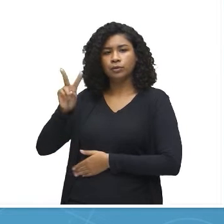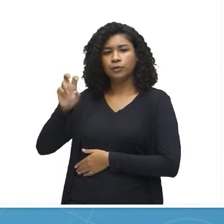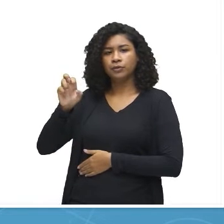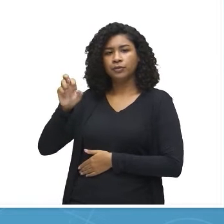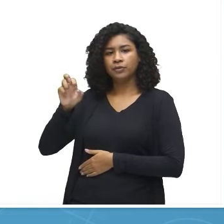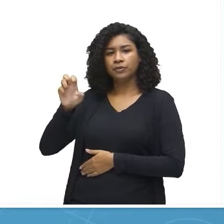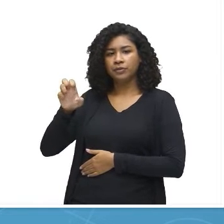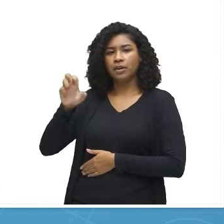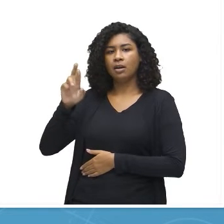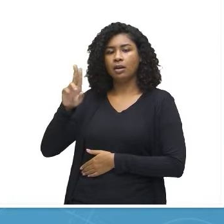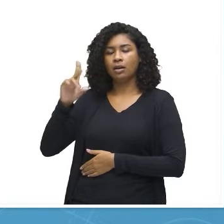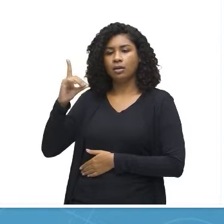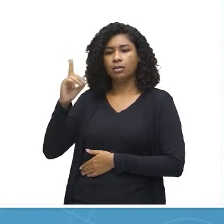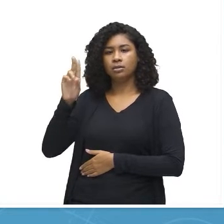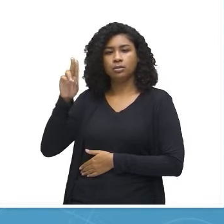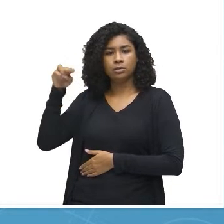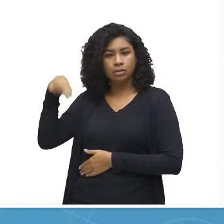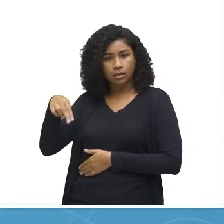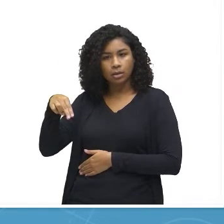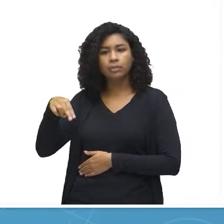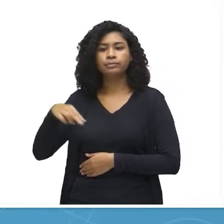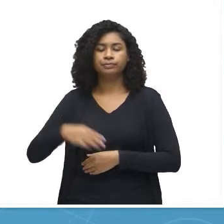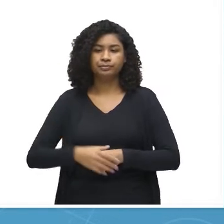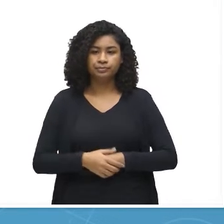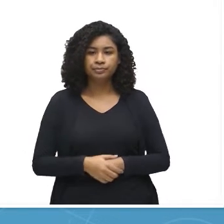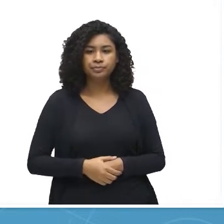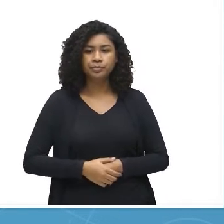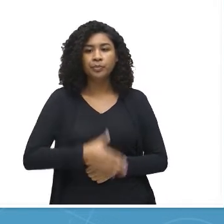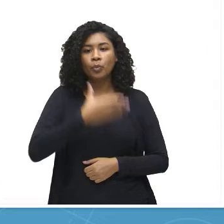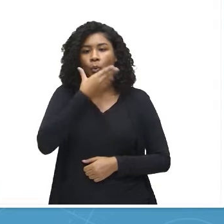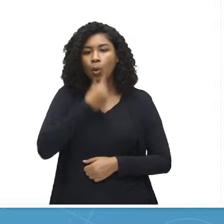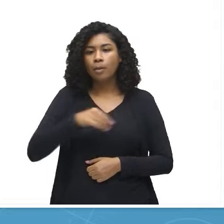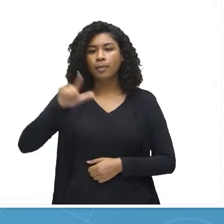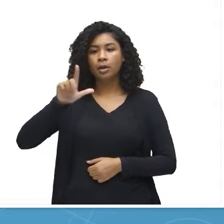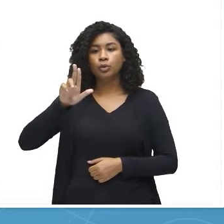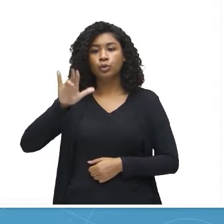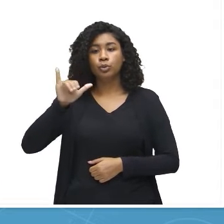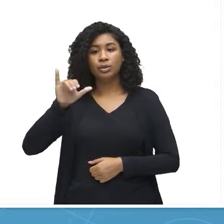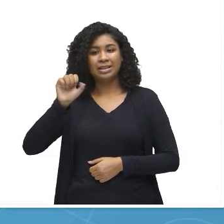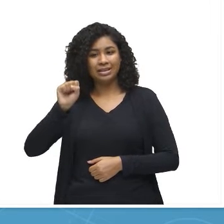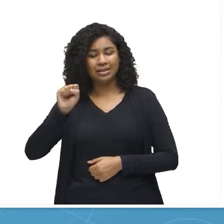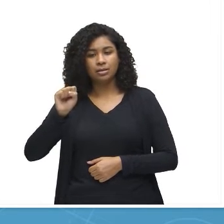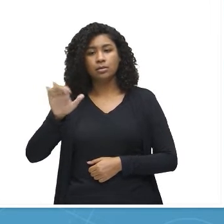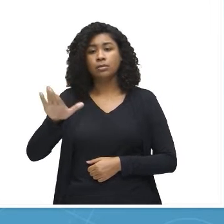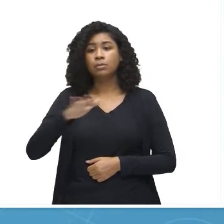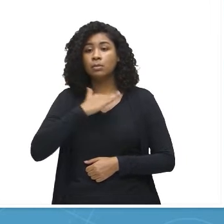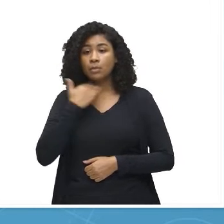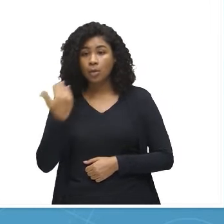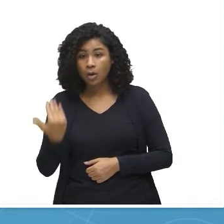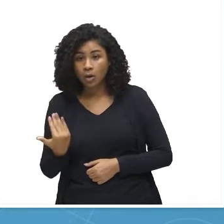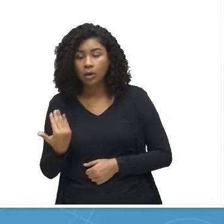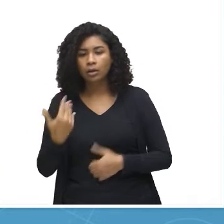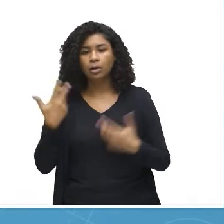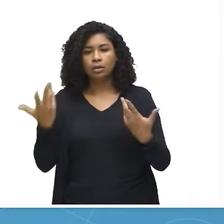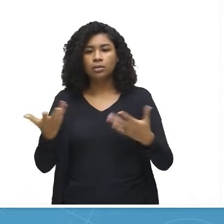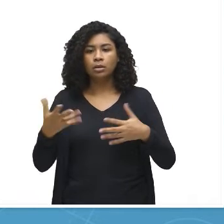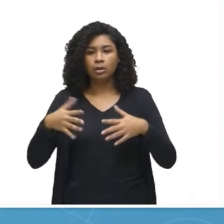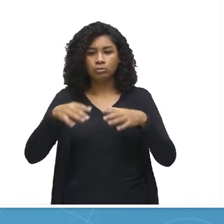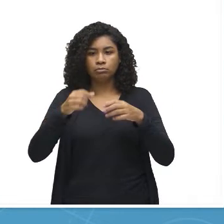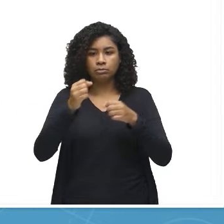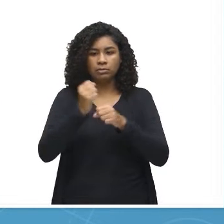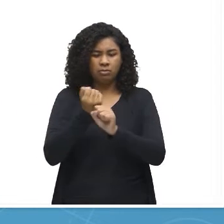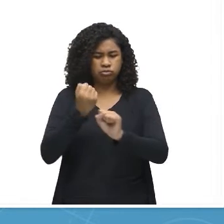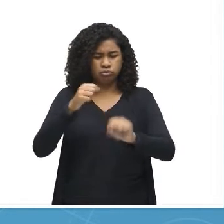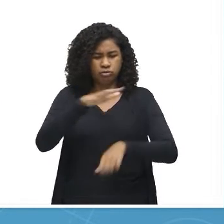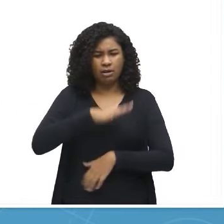a morte de Luís, que era filho de Carlos Magno, né? Quando ele é assassinado, esse reino é dividido entre os